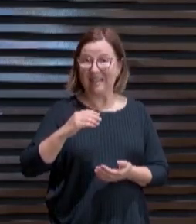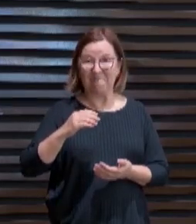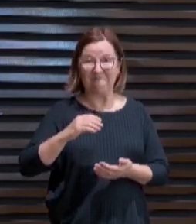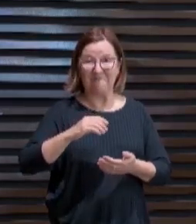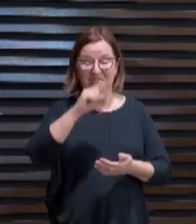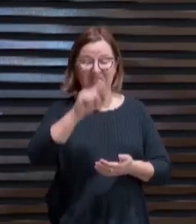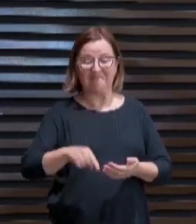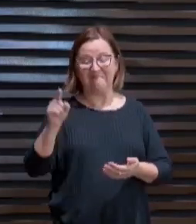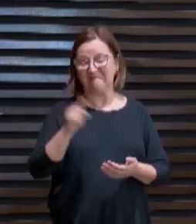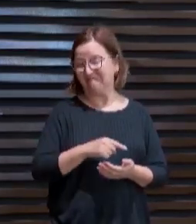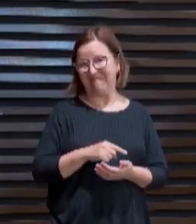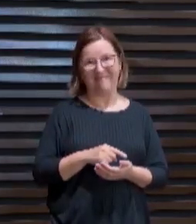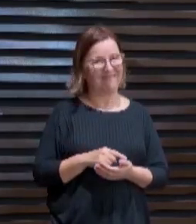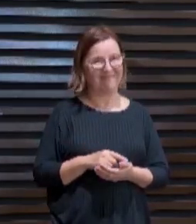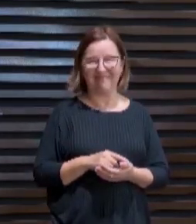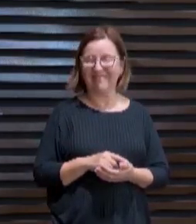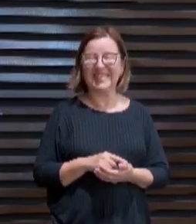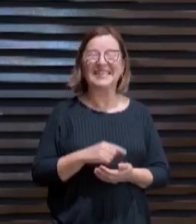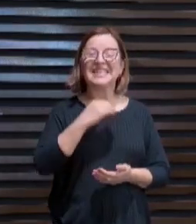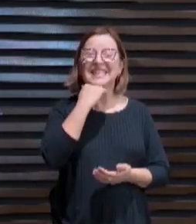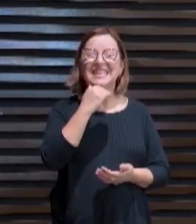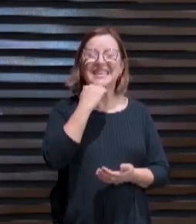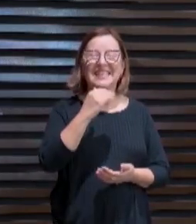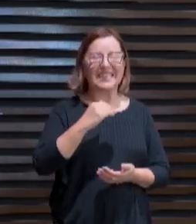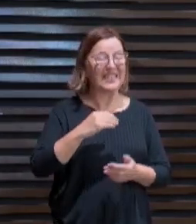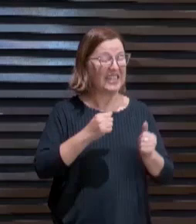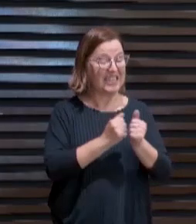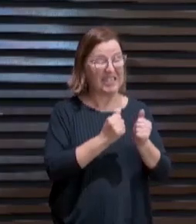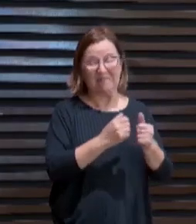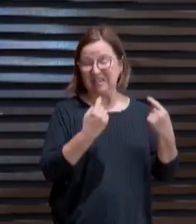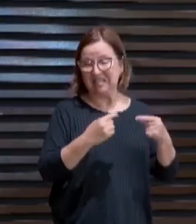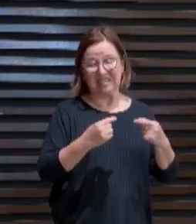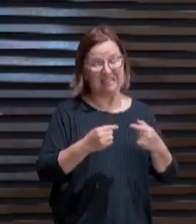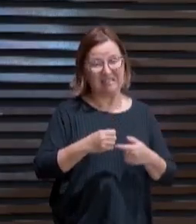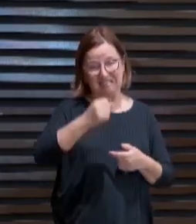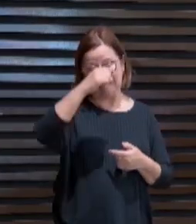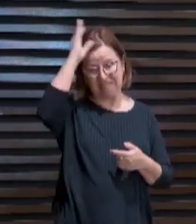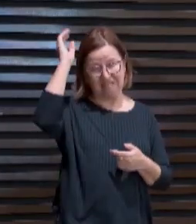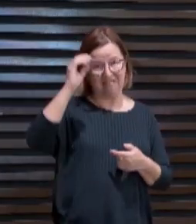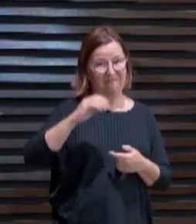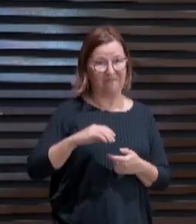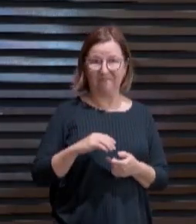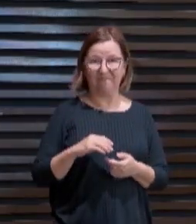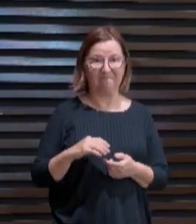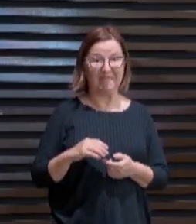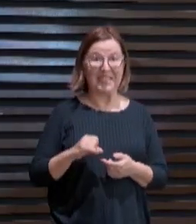Roma, nem a perseguição judaica, nem a perseguição do próprio Satanás. Se o Satanás pudesse, ele apagava, mas ele não